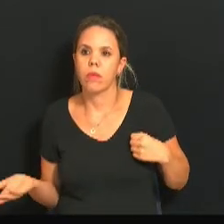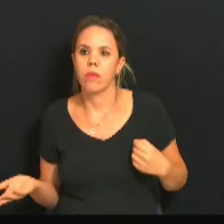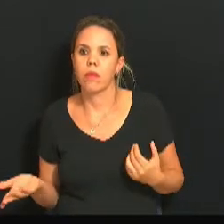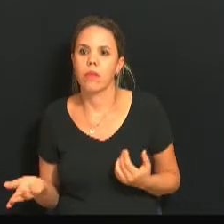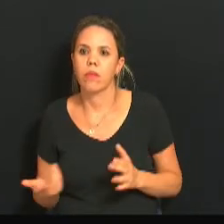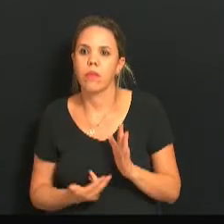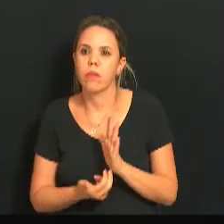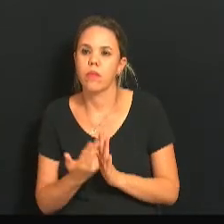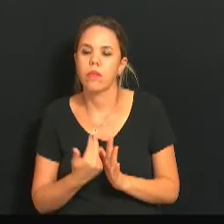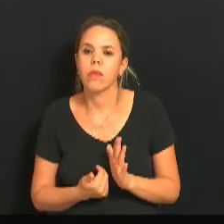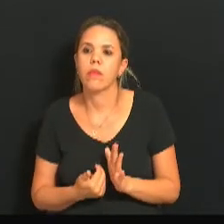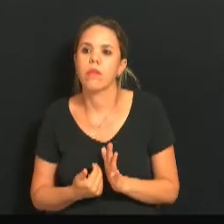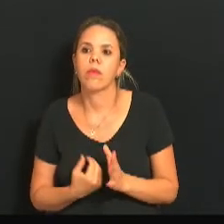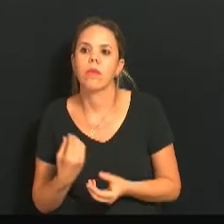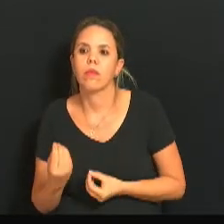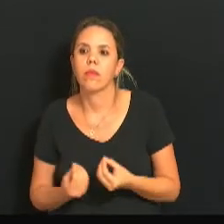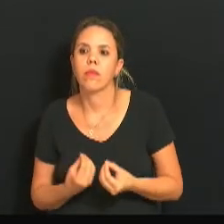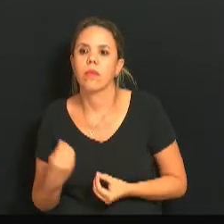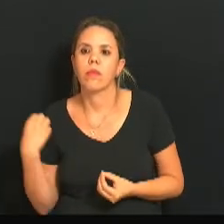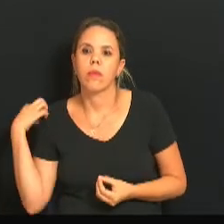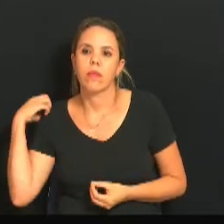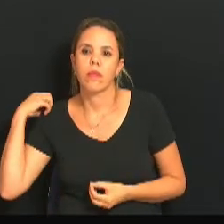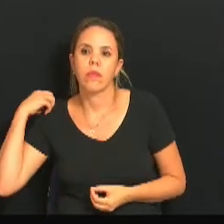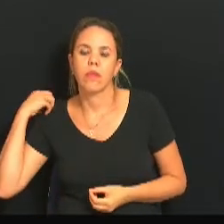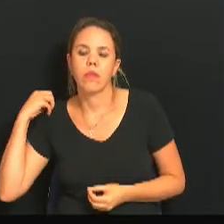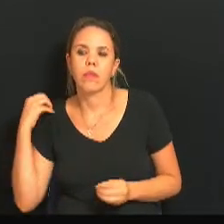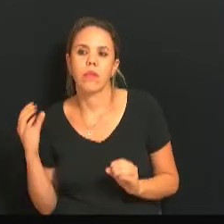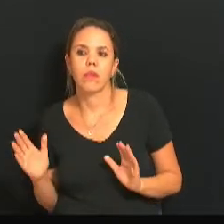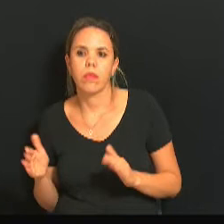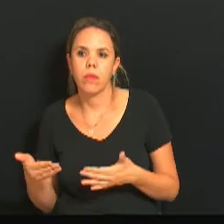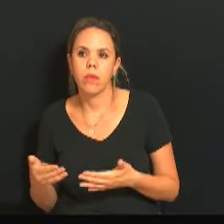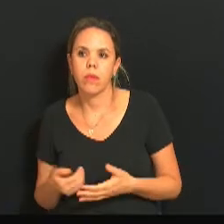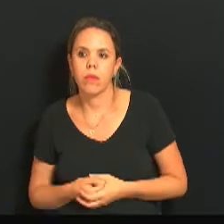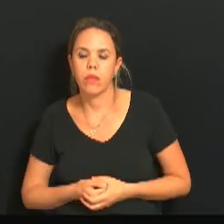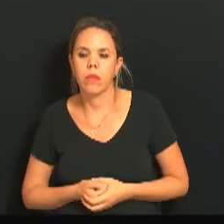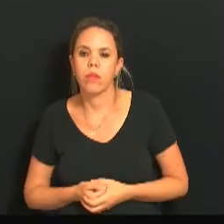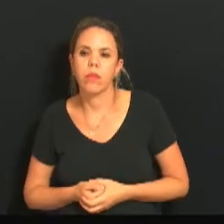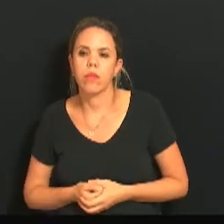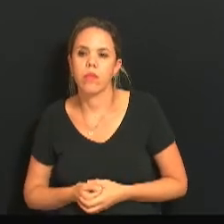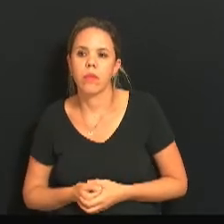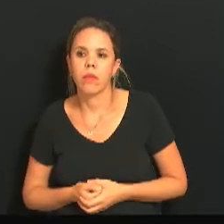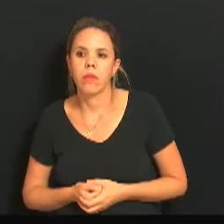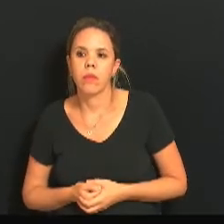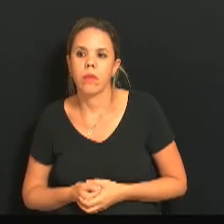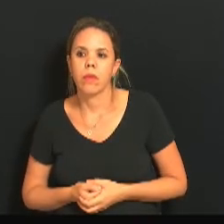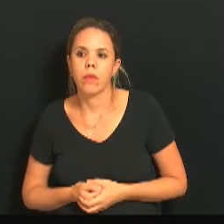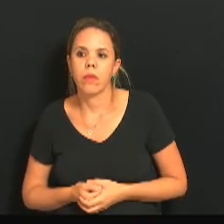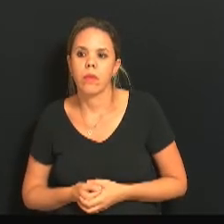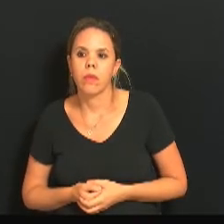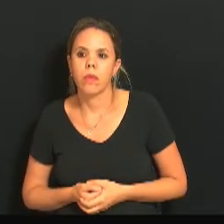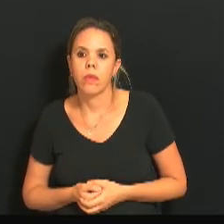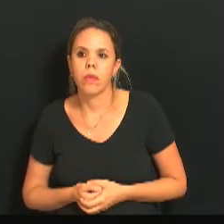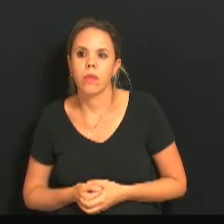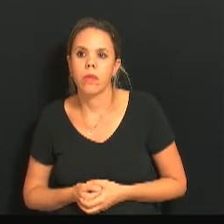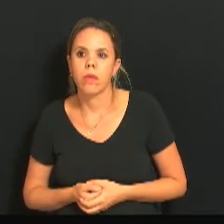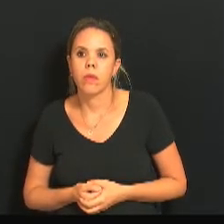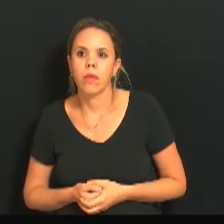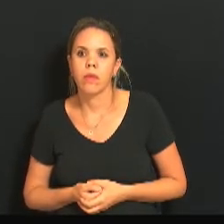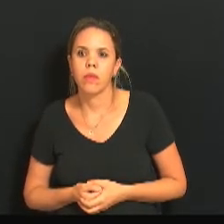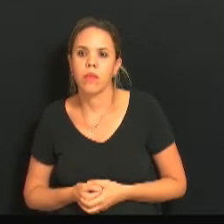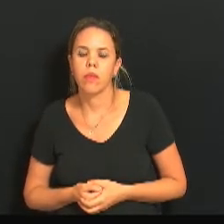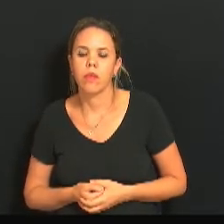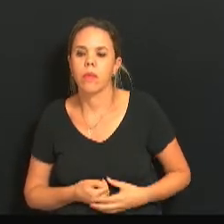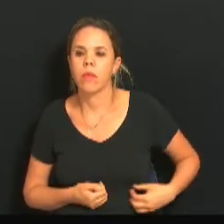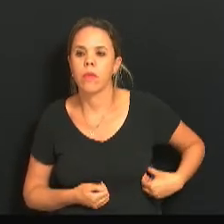desenho que nós fizemos como seria esse pacto voltado a ganhar voltado sobretudo para a primeira infância não foram É